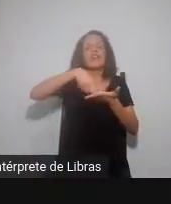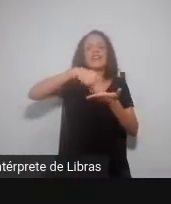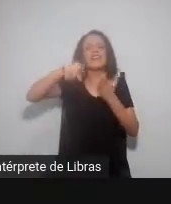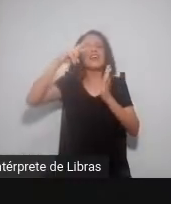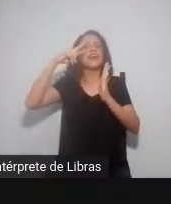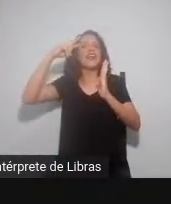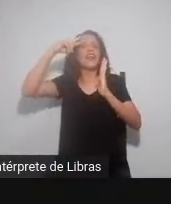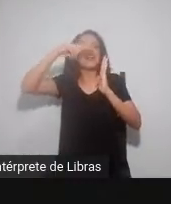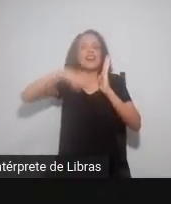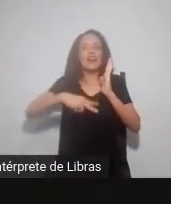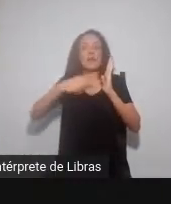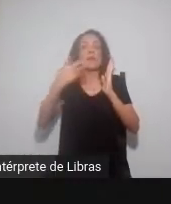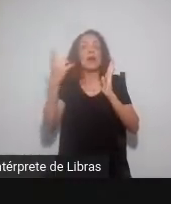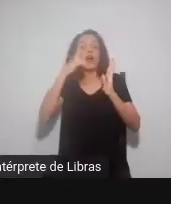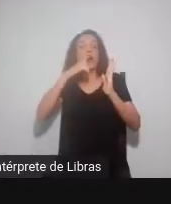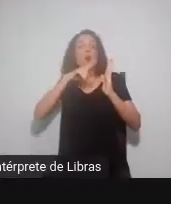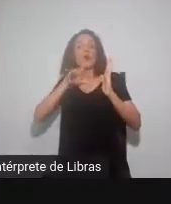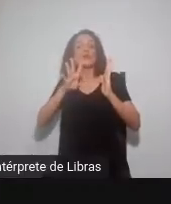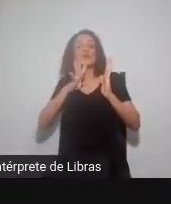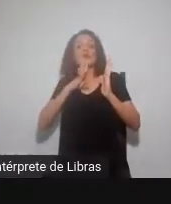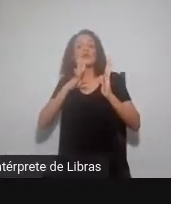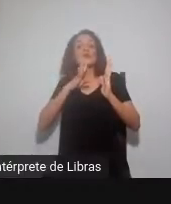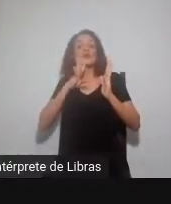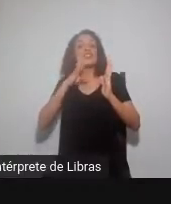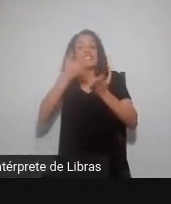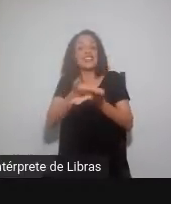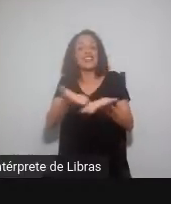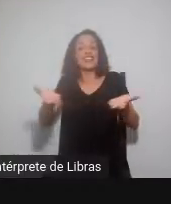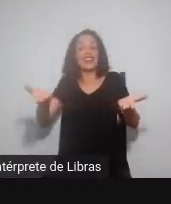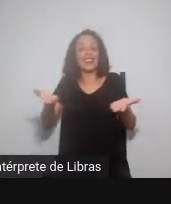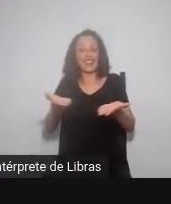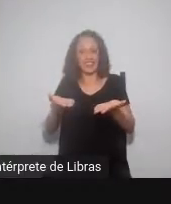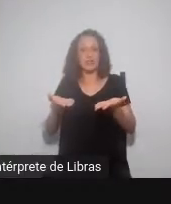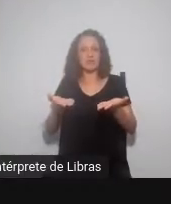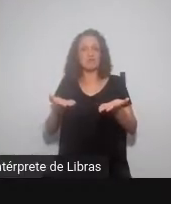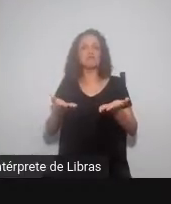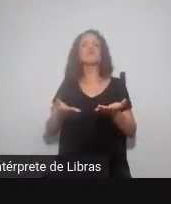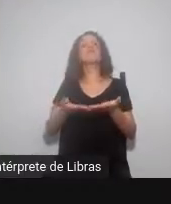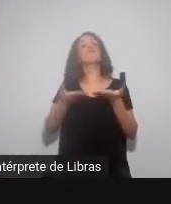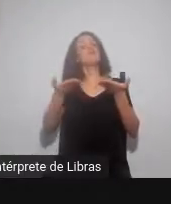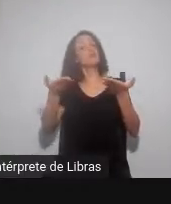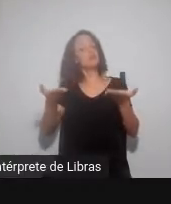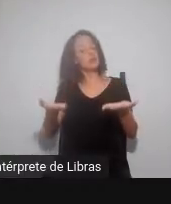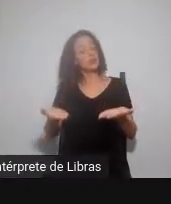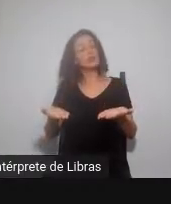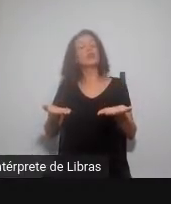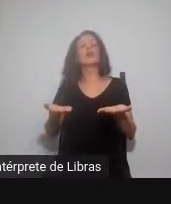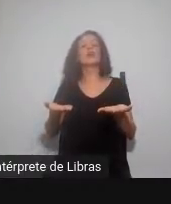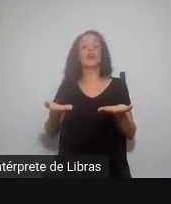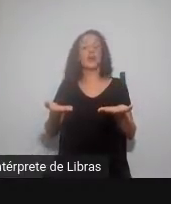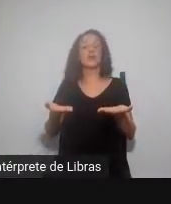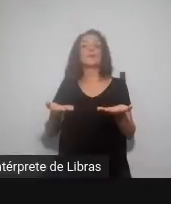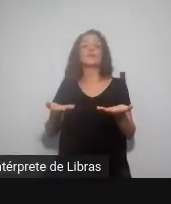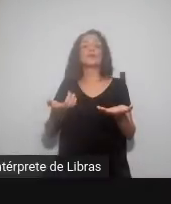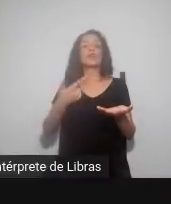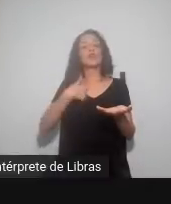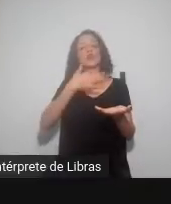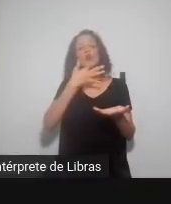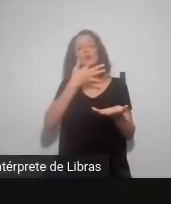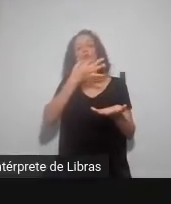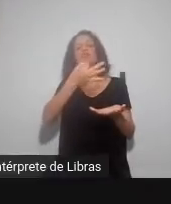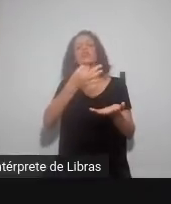universo do qual elas fazem parte. E aí, nesse sentido, eu cito nossa